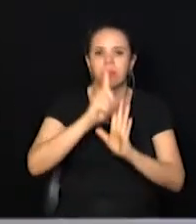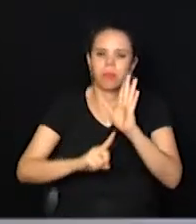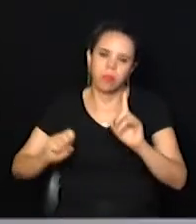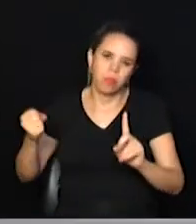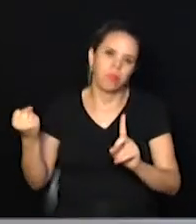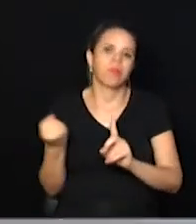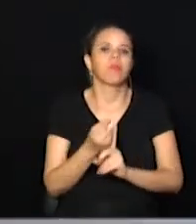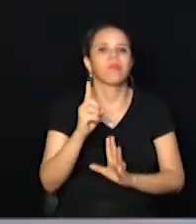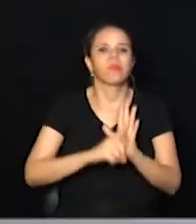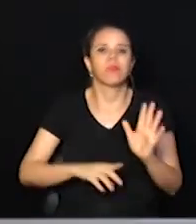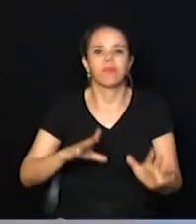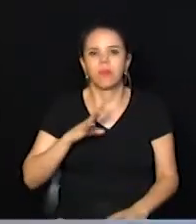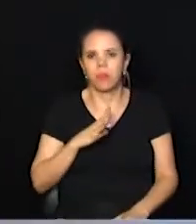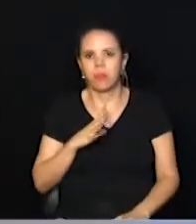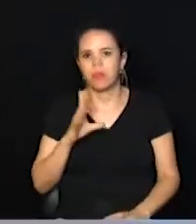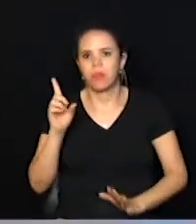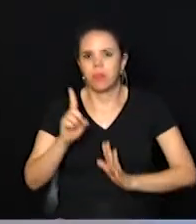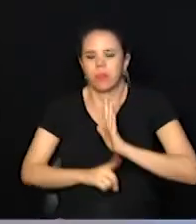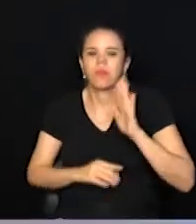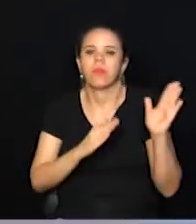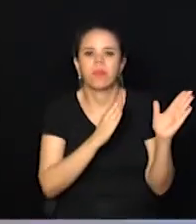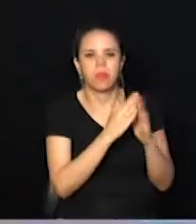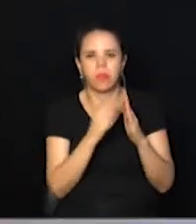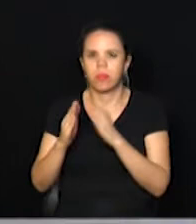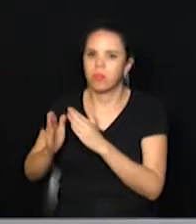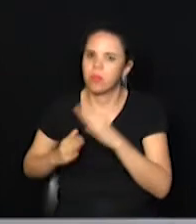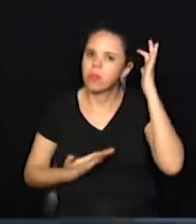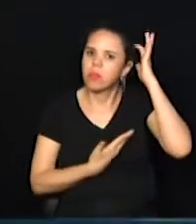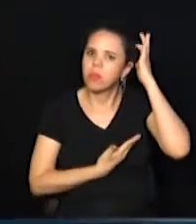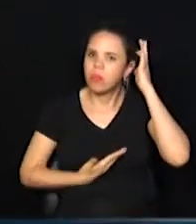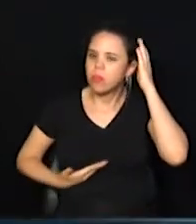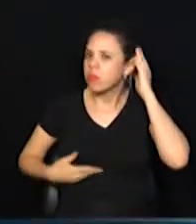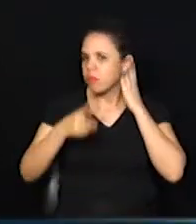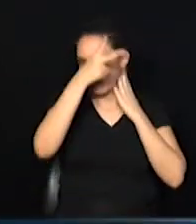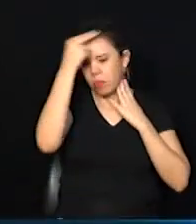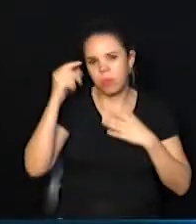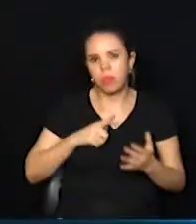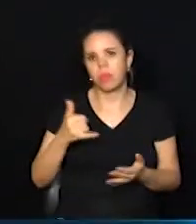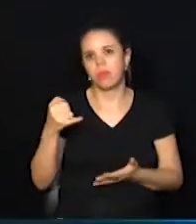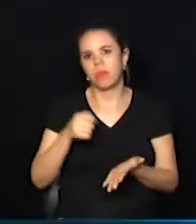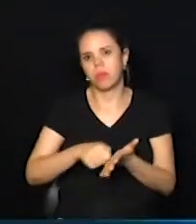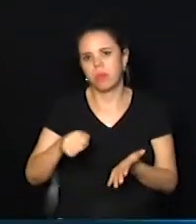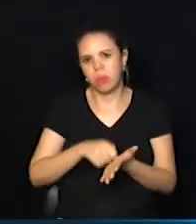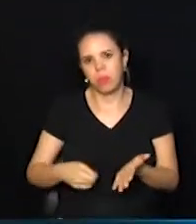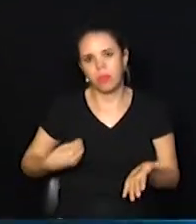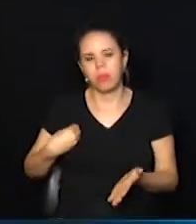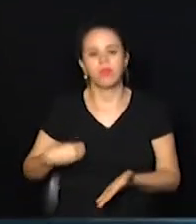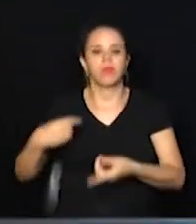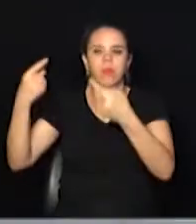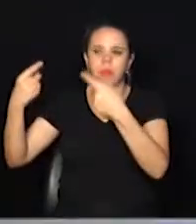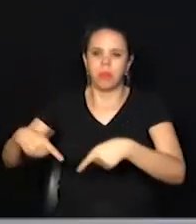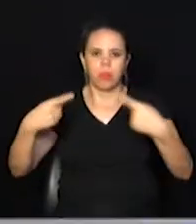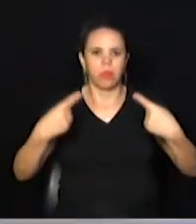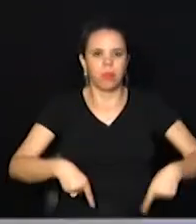sociais, direito à cidade, direito à moradia, de um governo, de um prefeito que tinha a caneta na mão e estava contrariando grandes